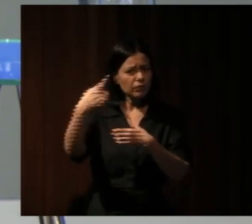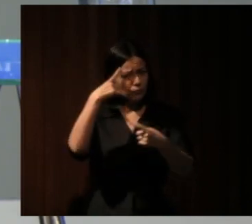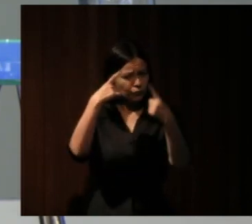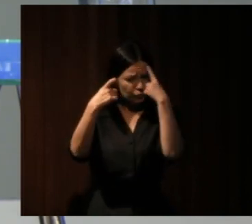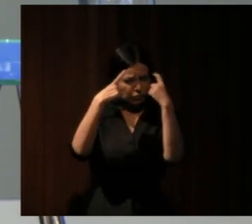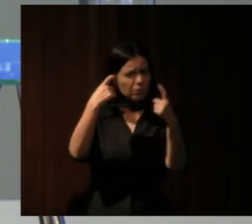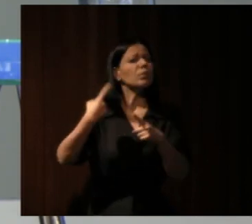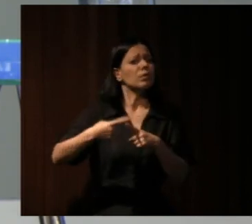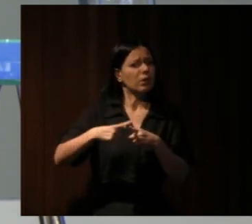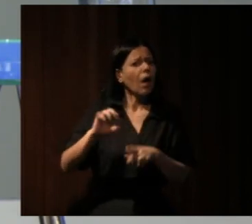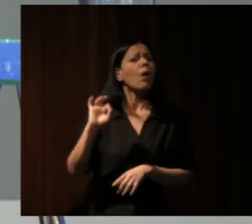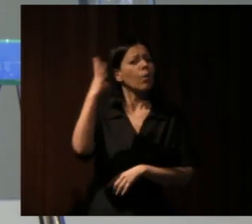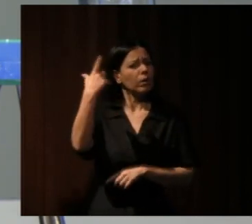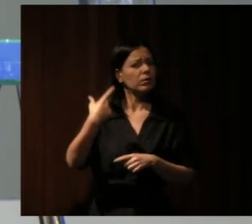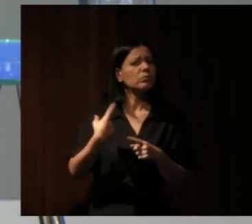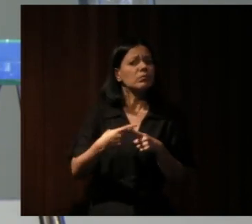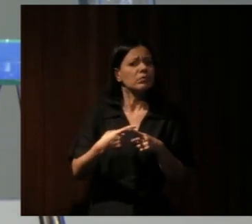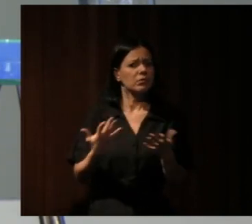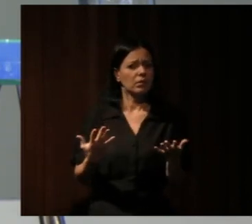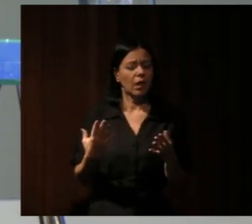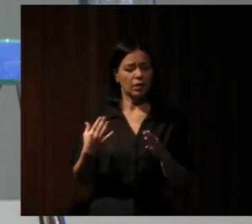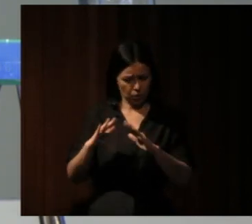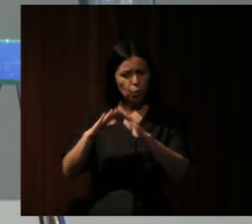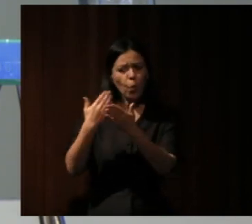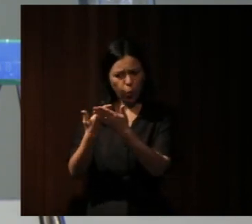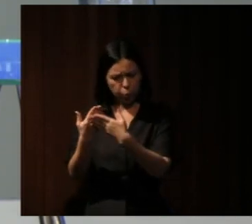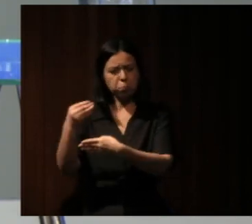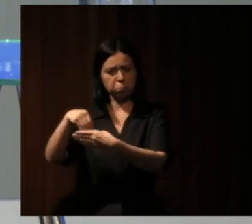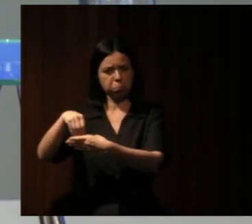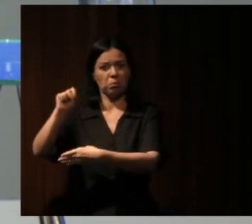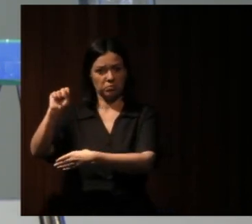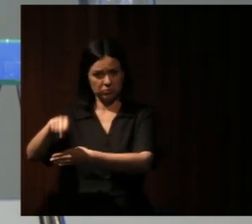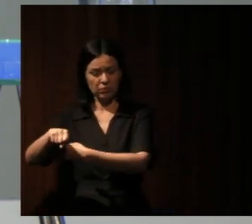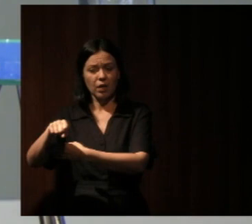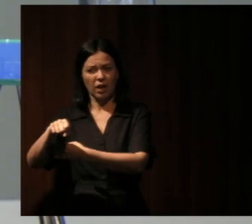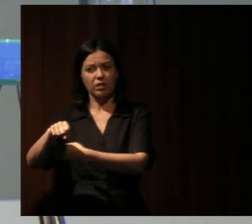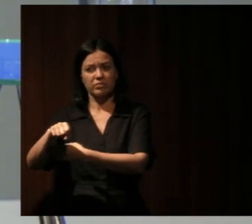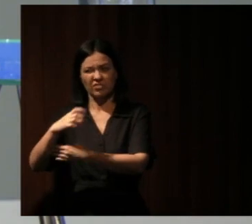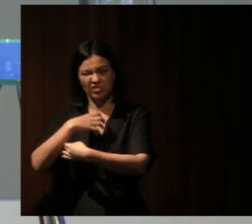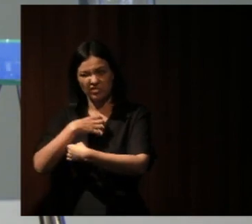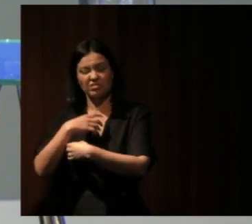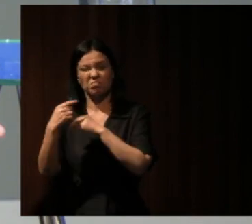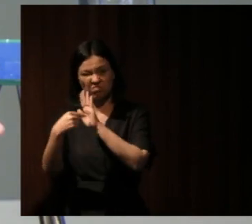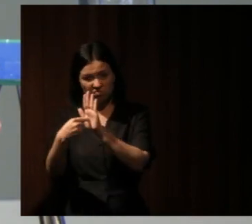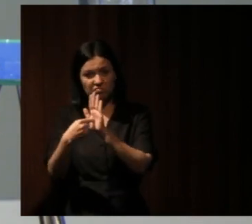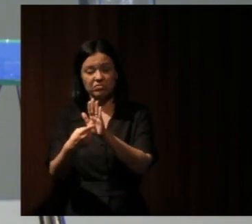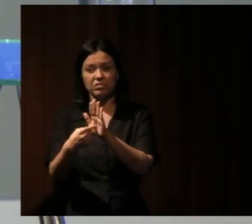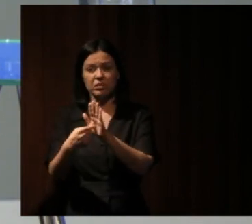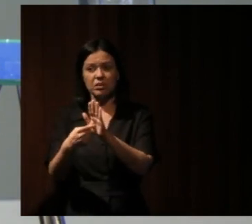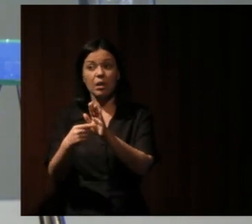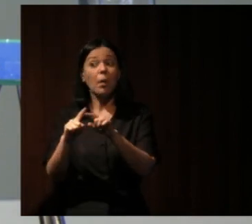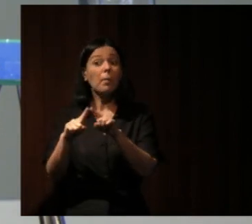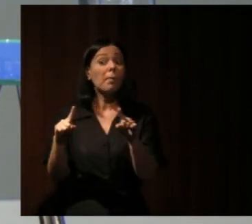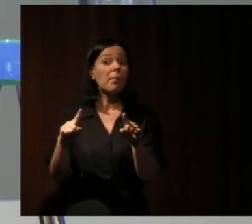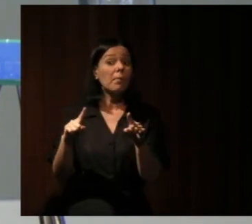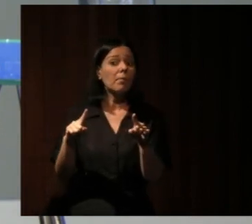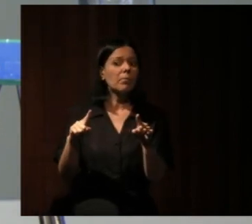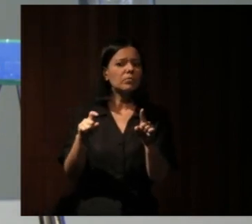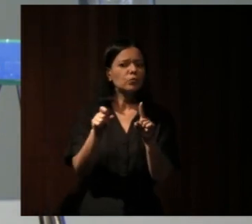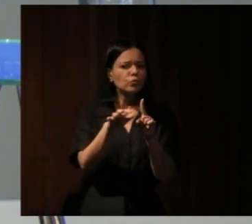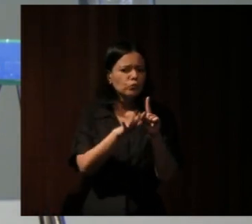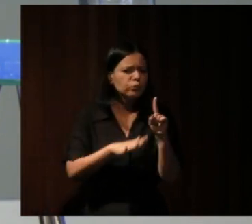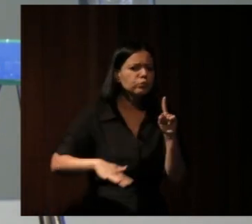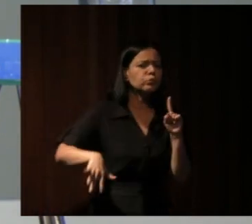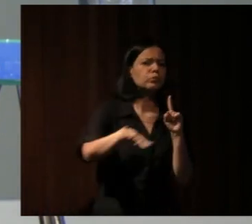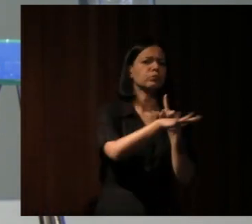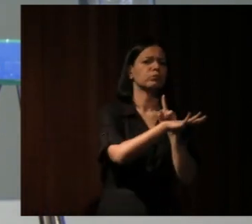pensar que essas violências estão na escola se manifestam na escola que é um lugar simbólico para que elas se manifestem Mas elas têm a ver com a sociedade